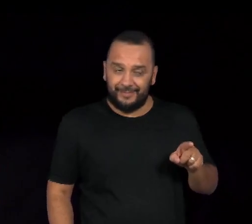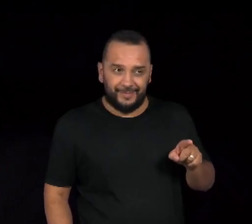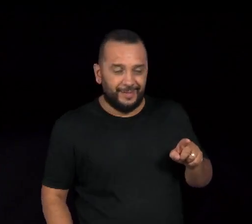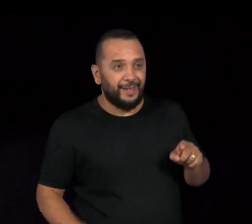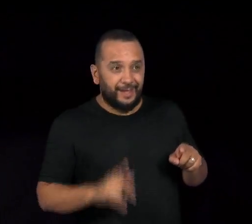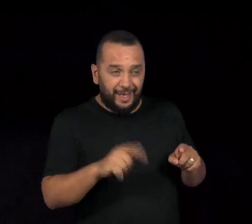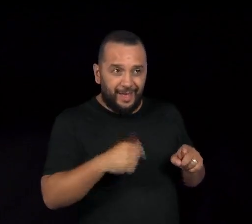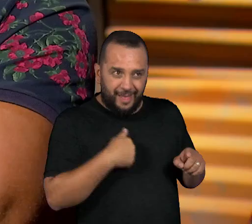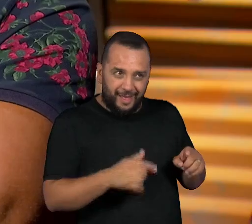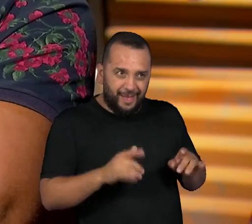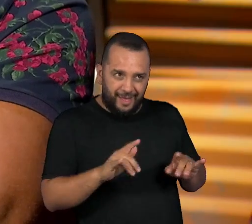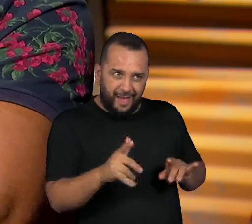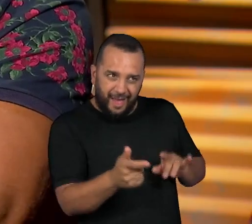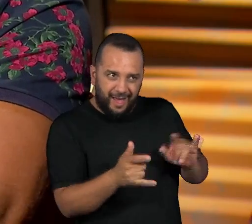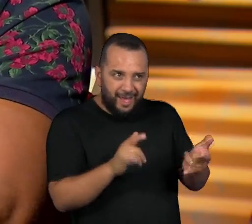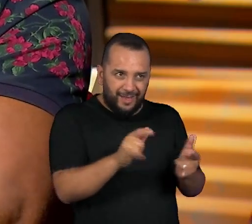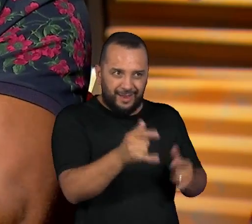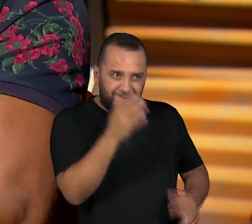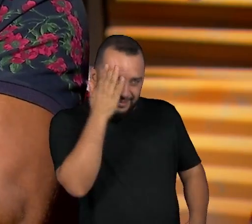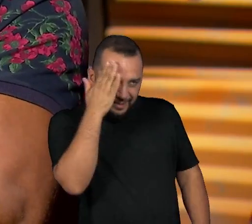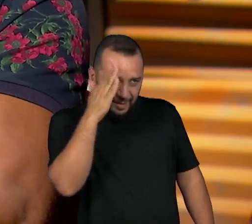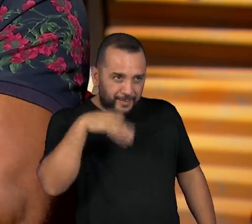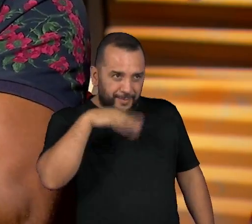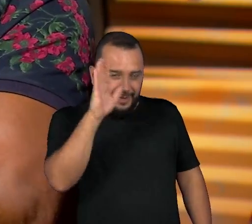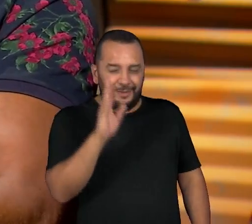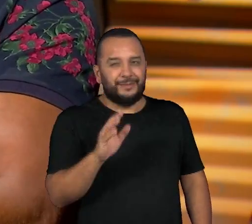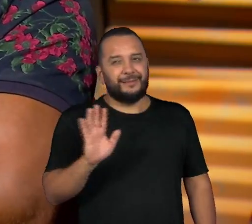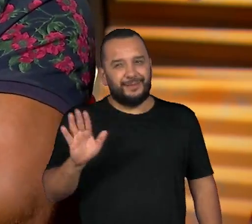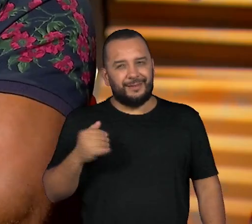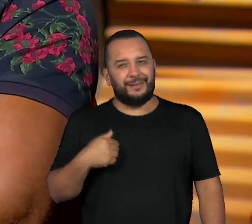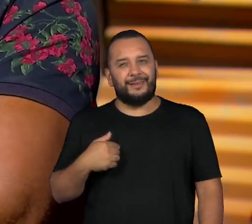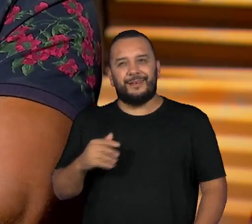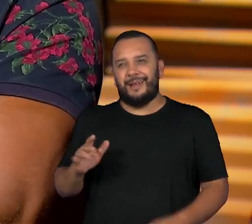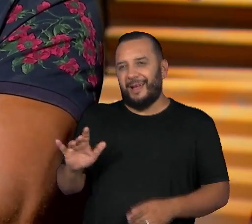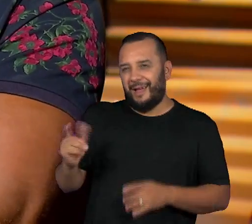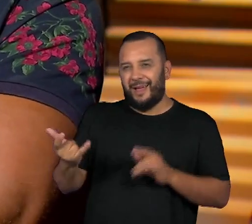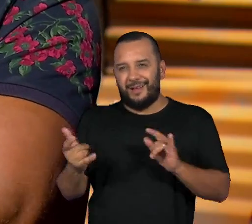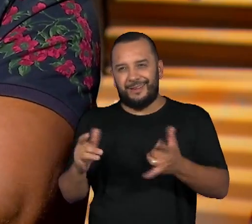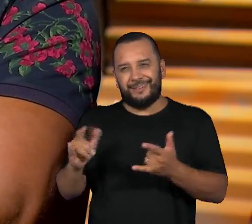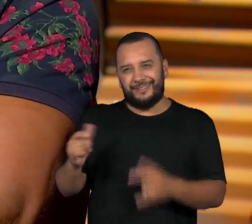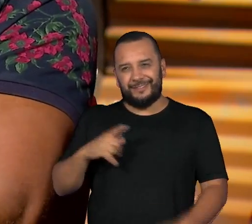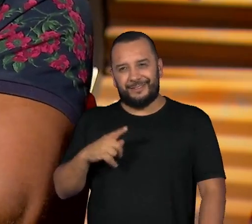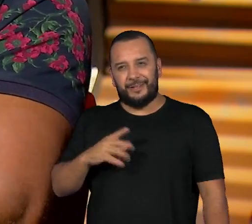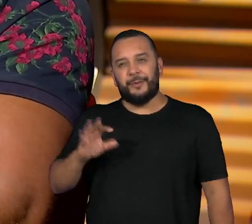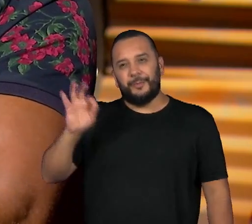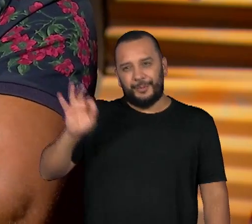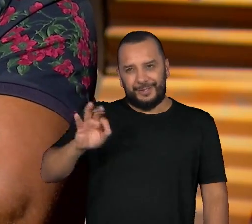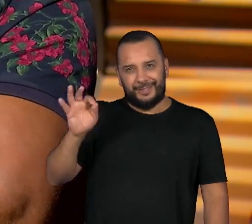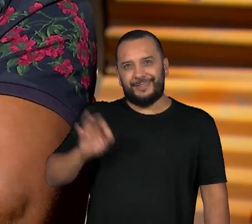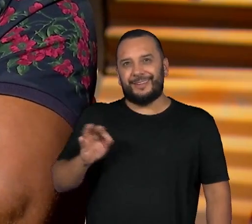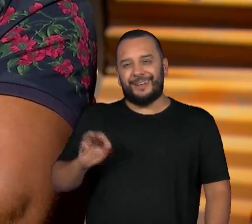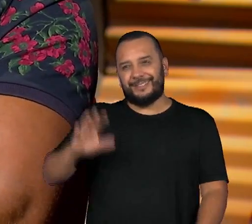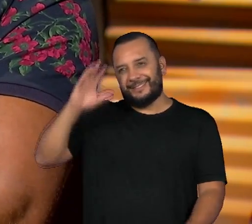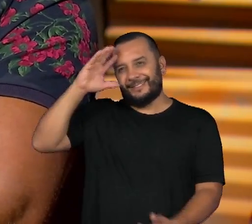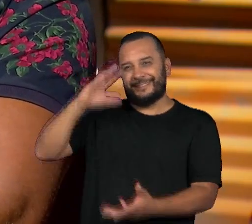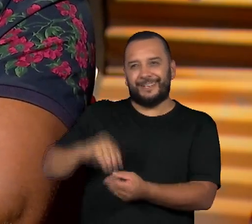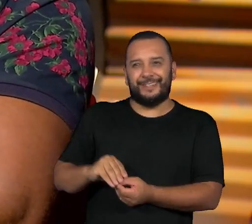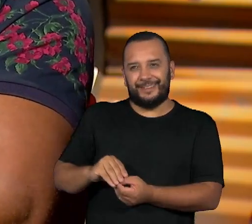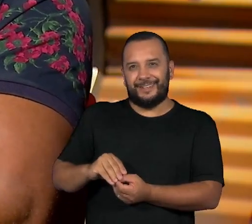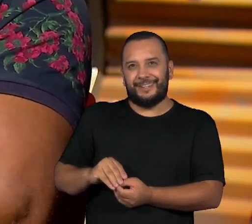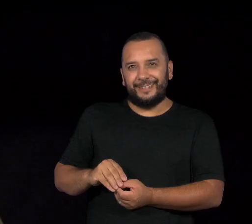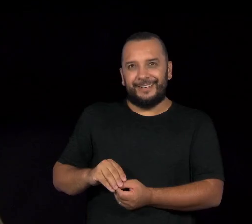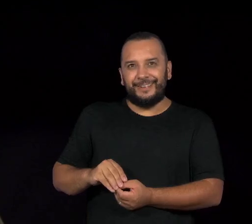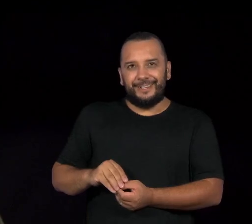mais sobre esse troço? Eu acho que a aranha tem uma porcentagem grande ali de entendimento.